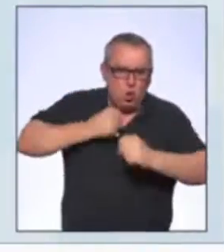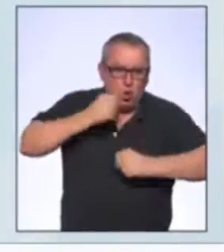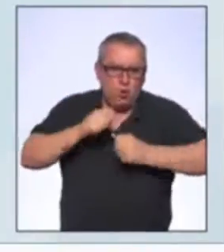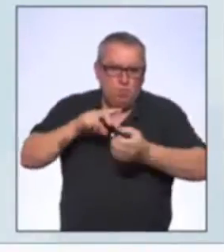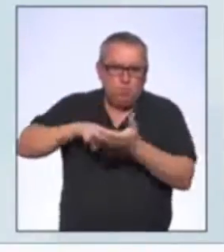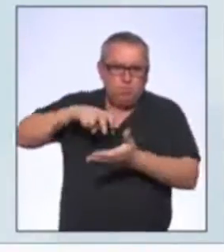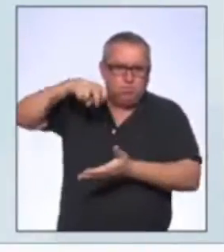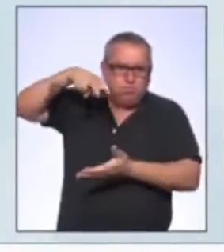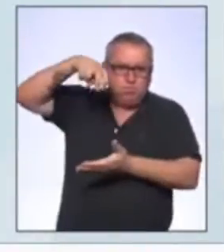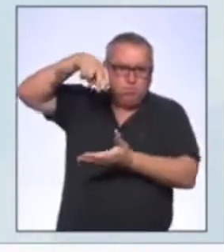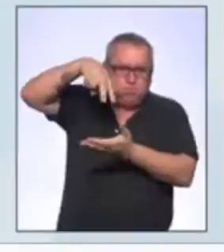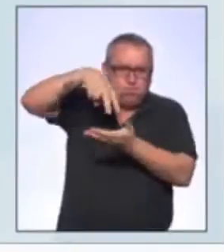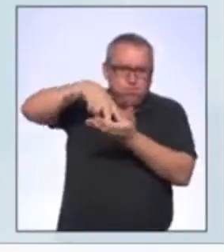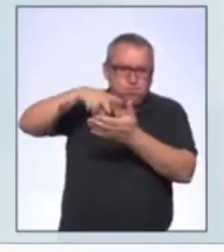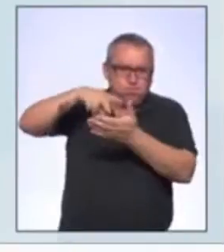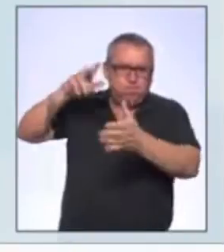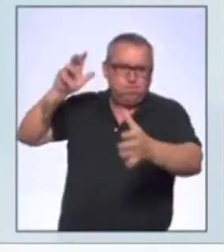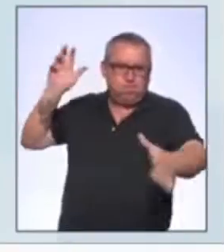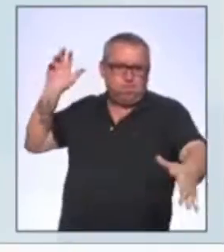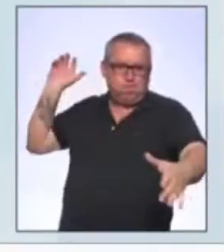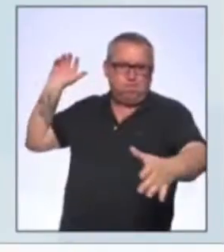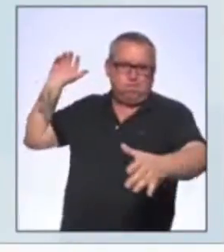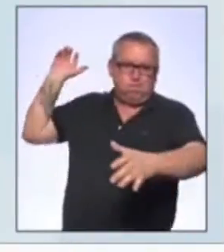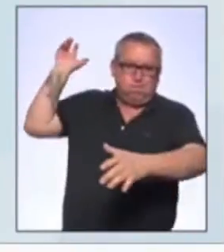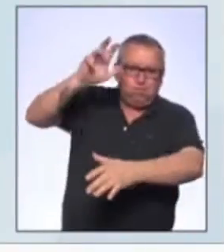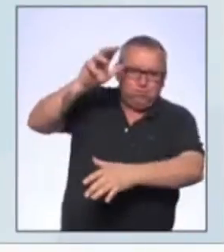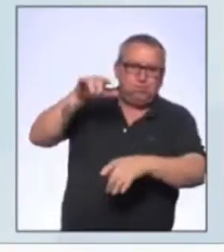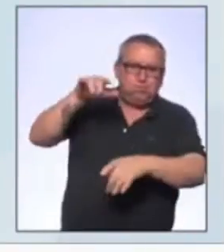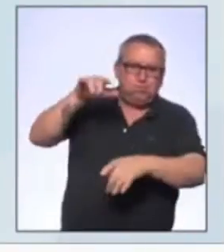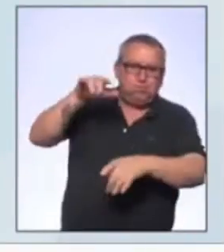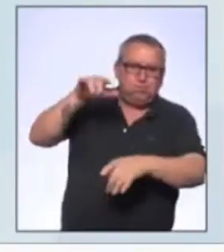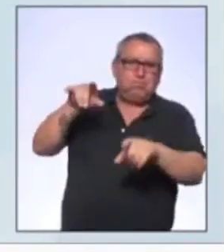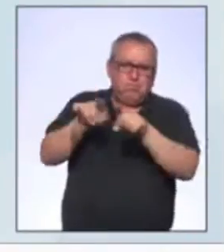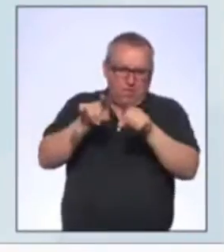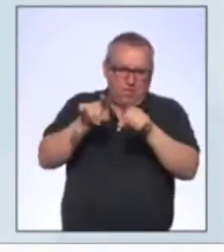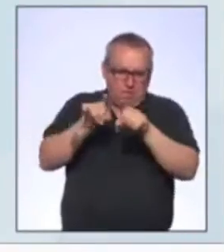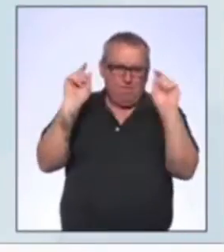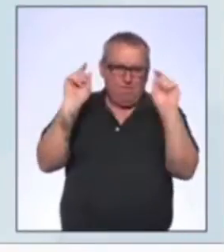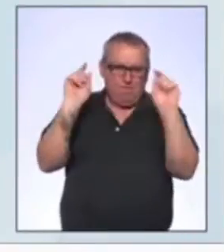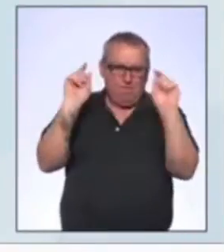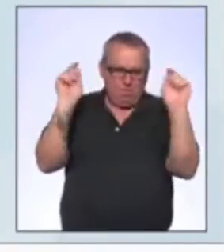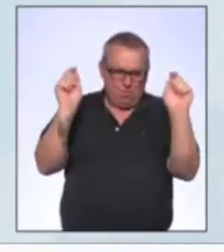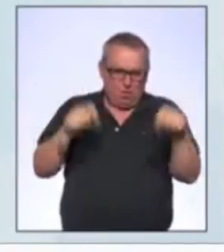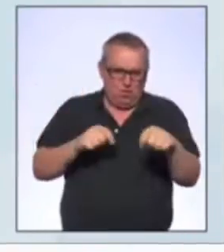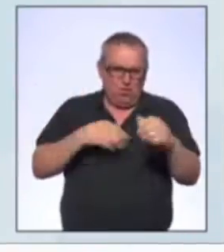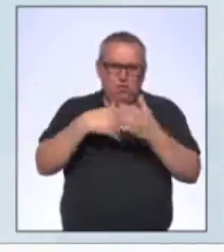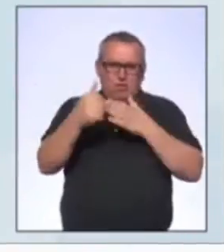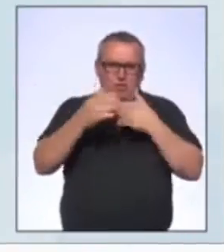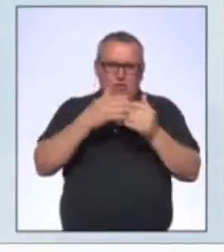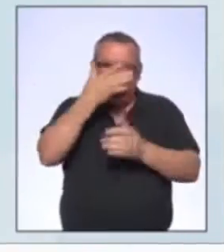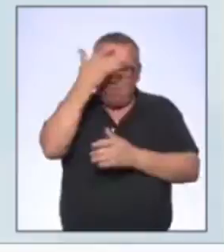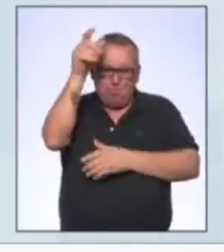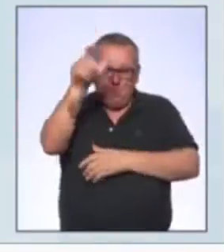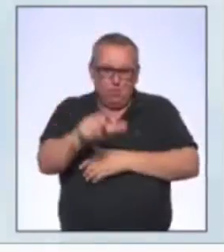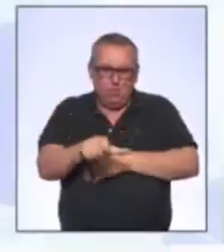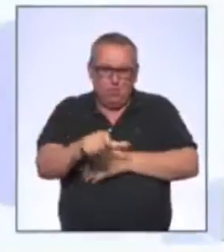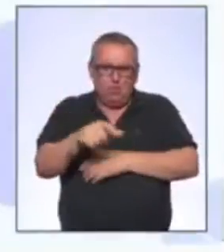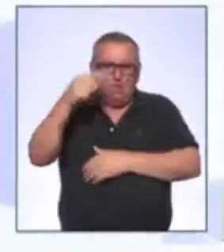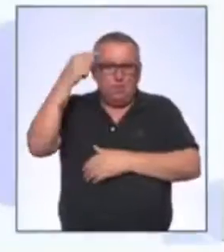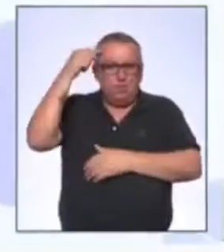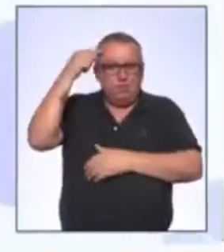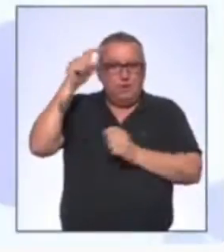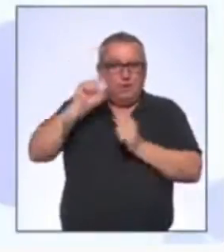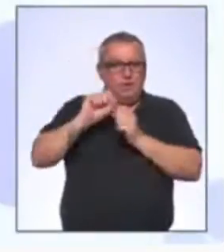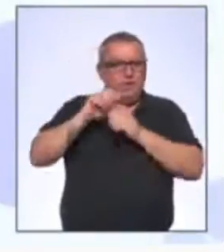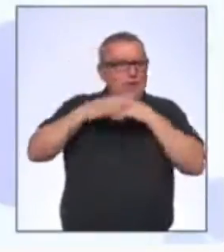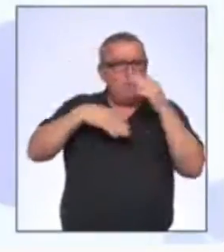saltar arremessar tá imagine que você faz isso na